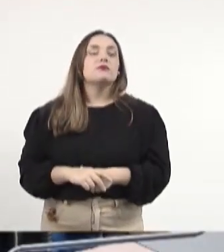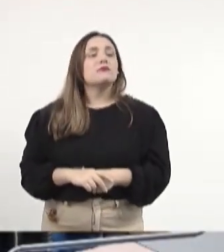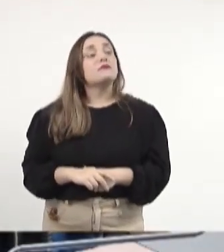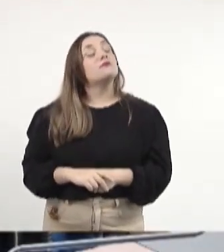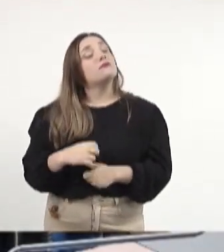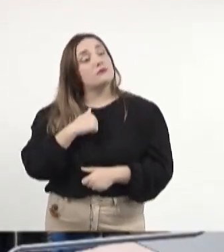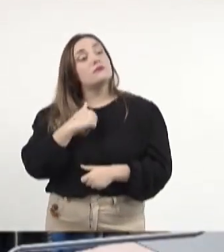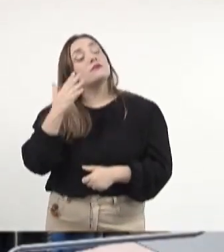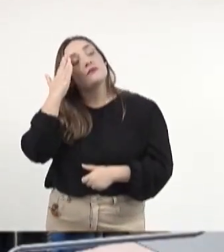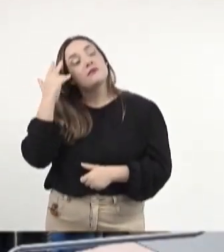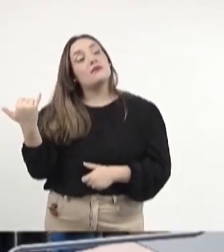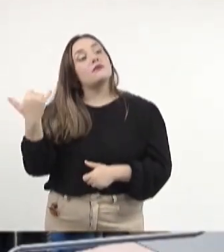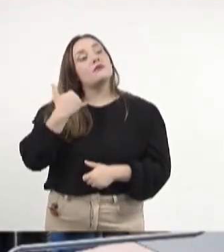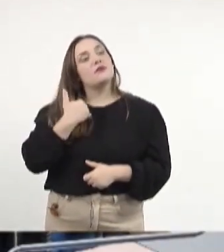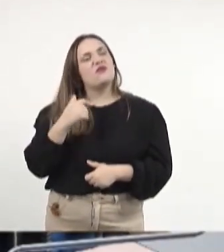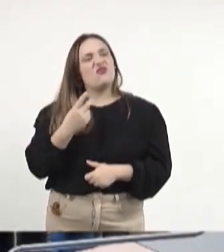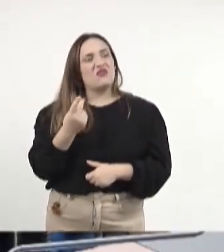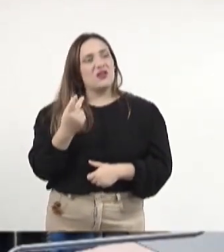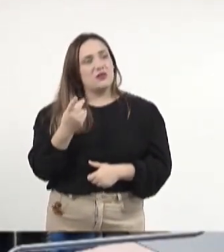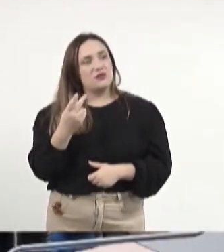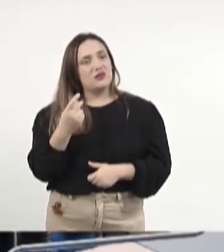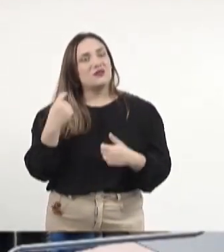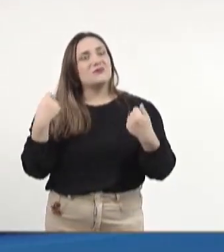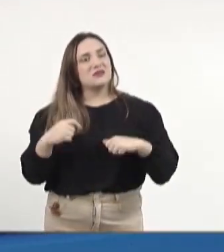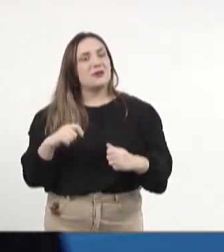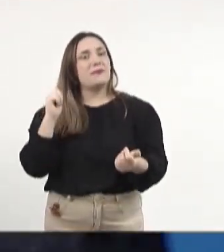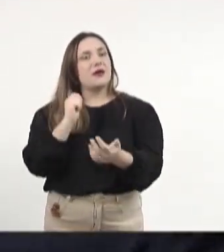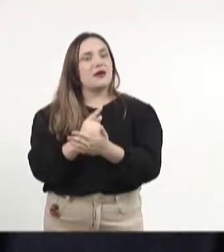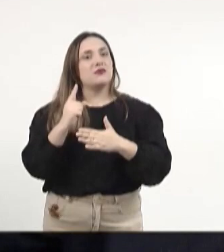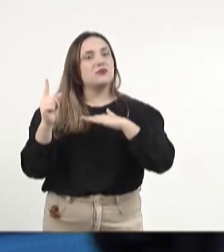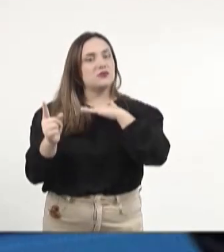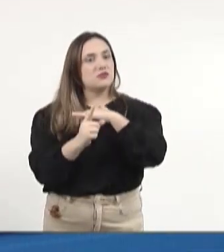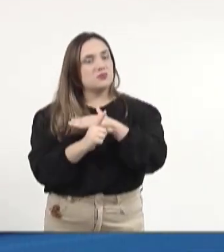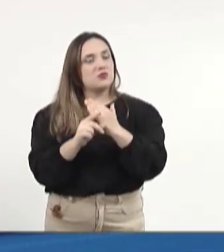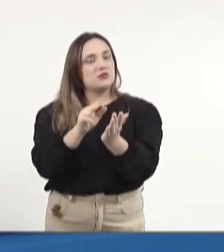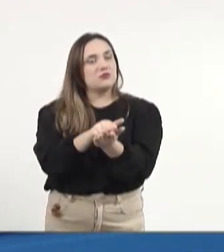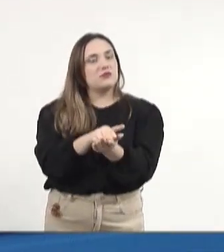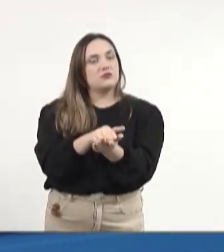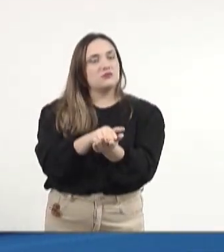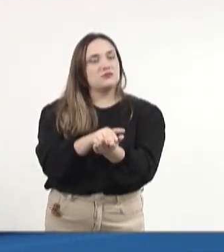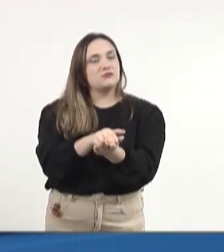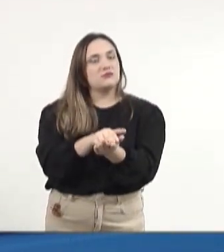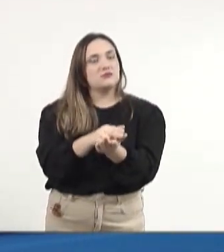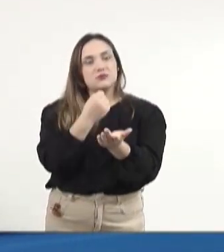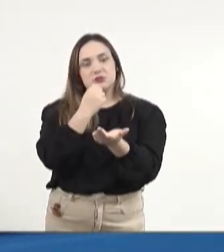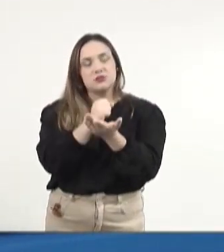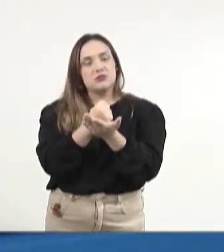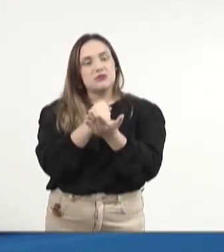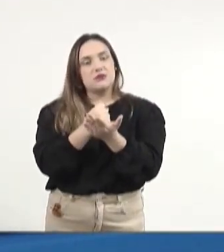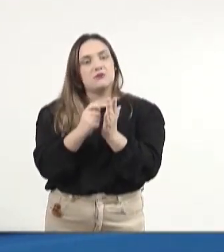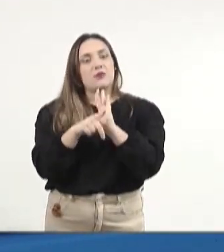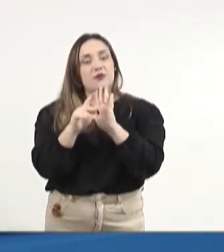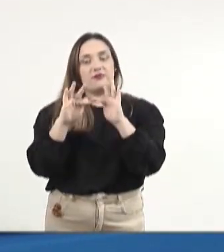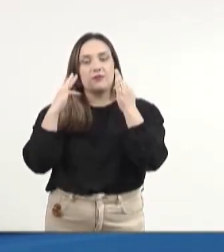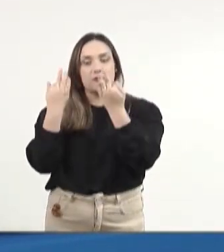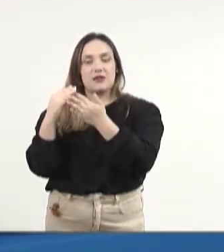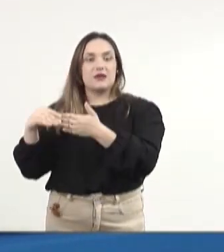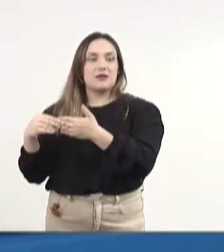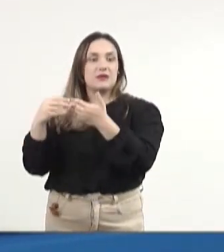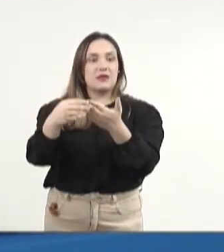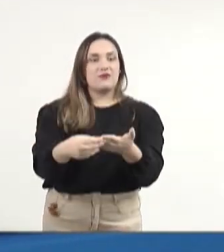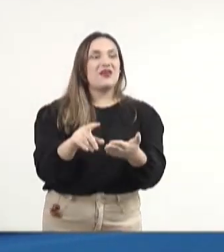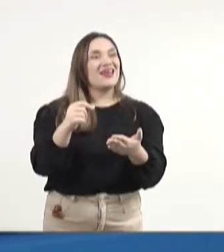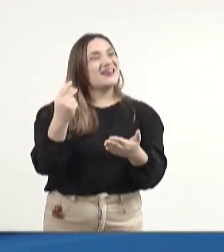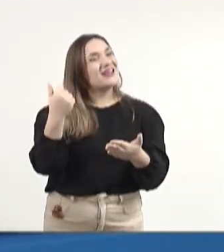informação que chegou até nós é que os valores cobrados por consulta, por internação, por medicação das famílias que levam seus animais